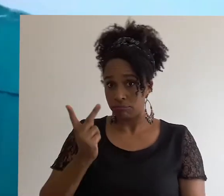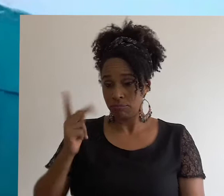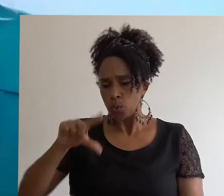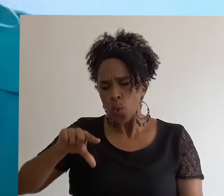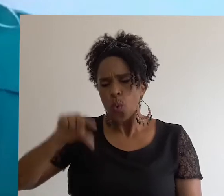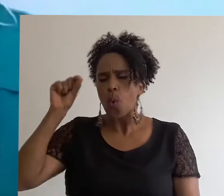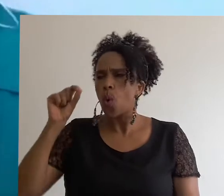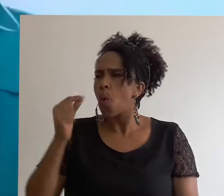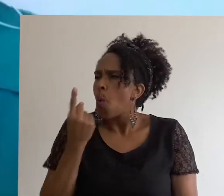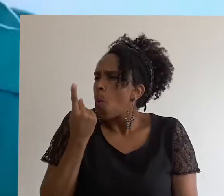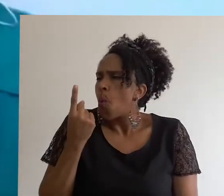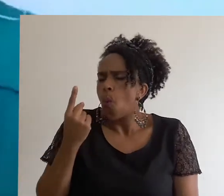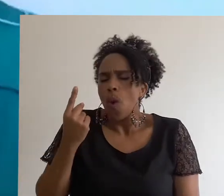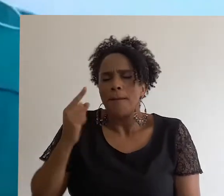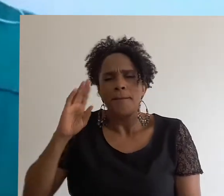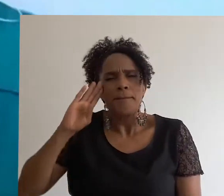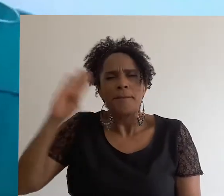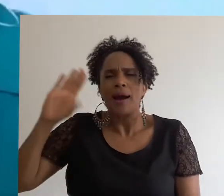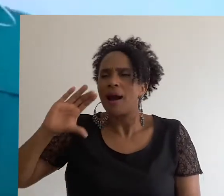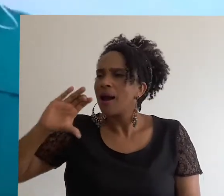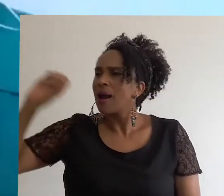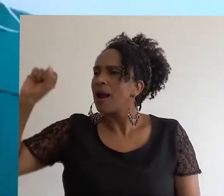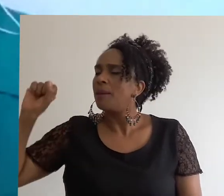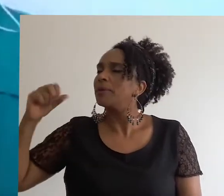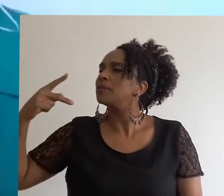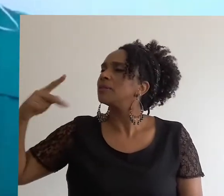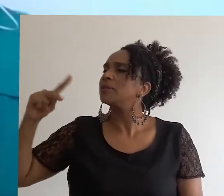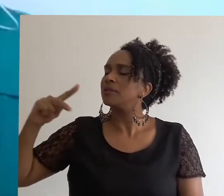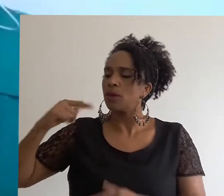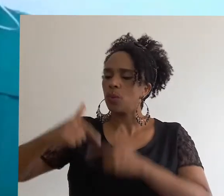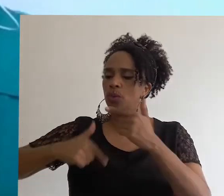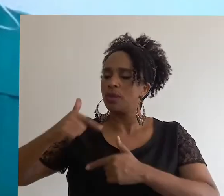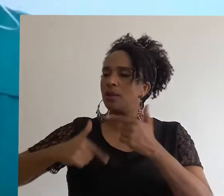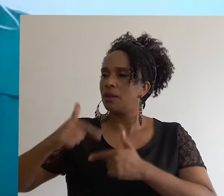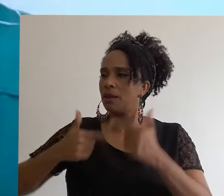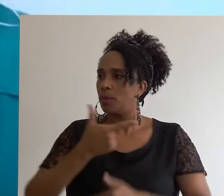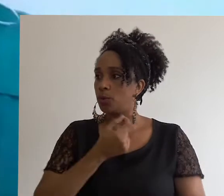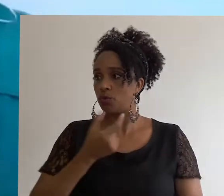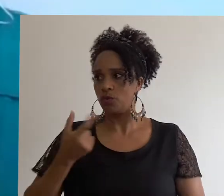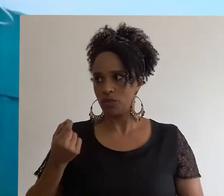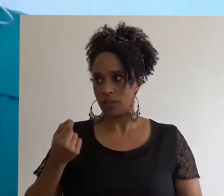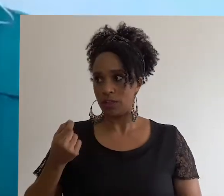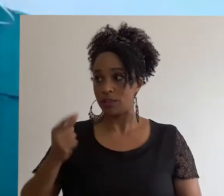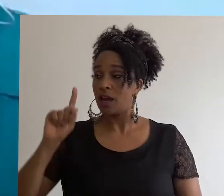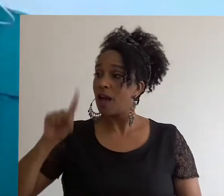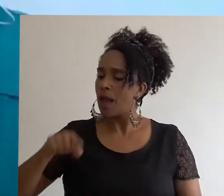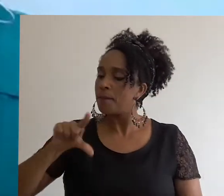vocês destacassem uma principal realização, ou uma daquelas que é possível listar como